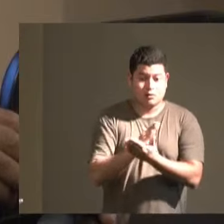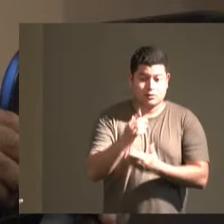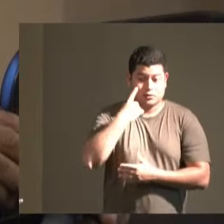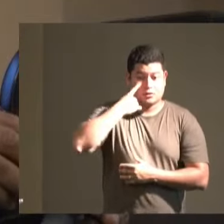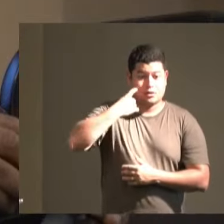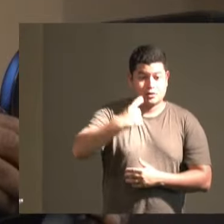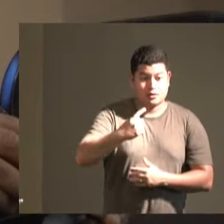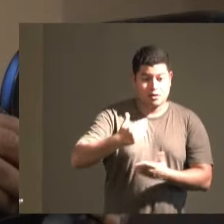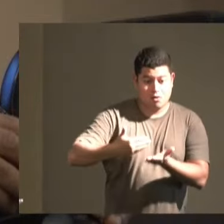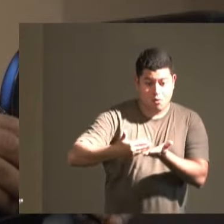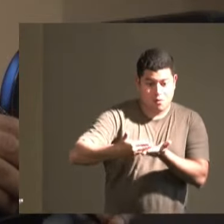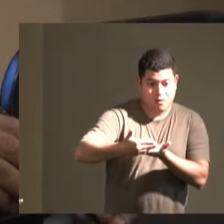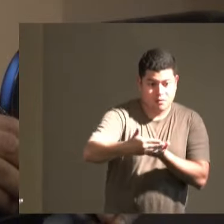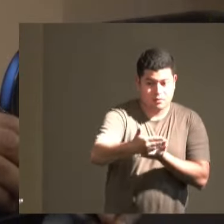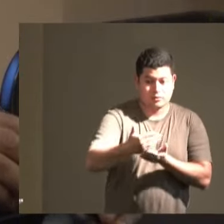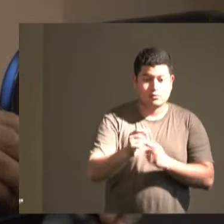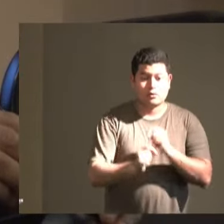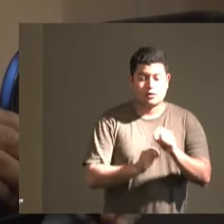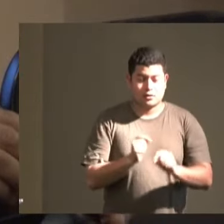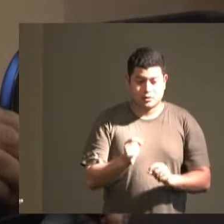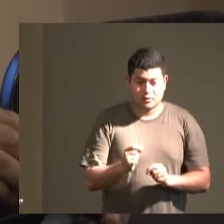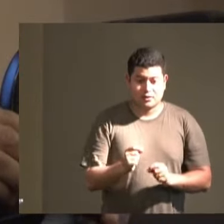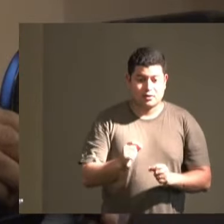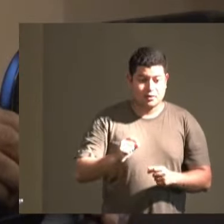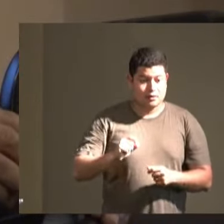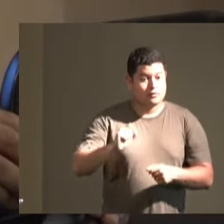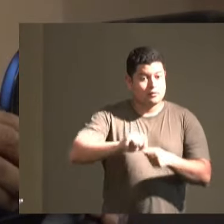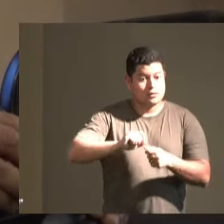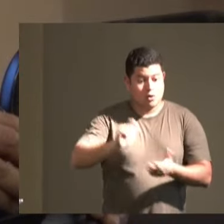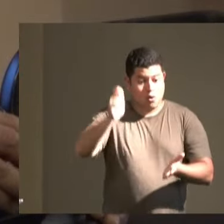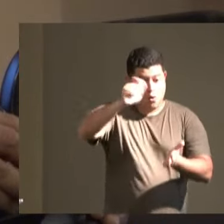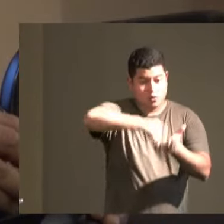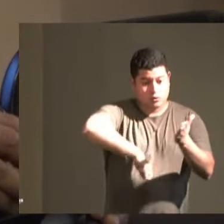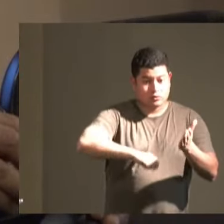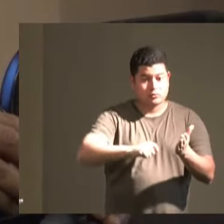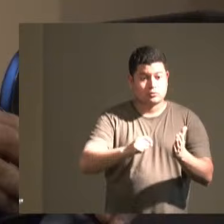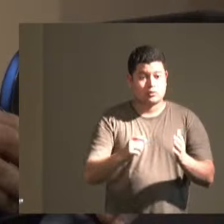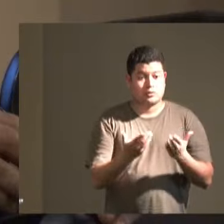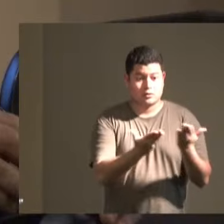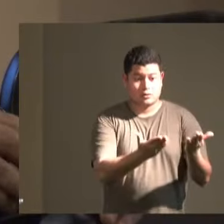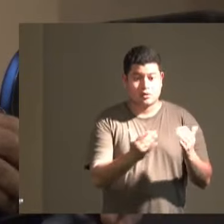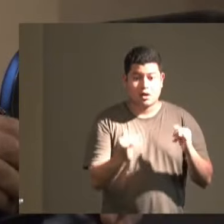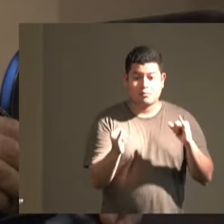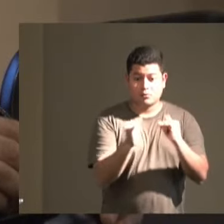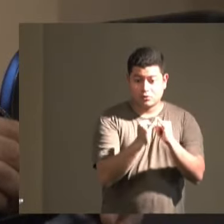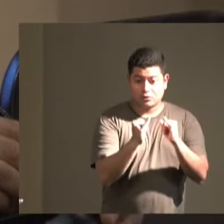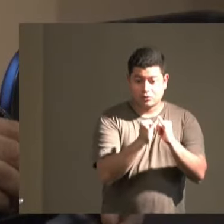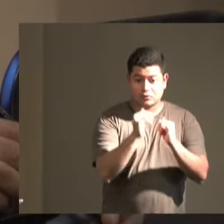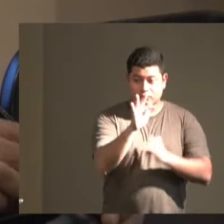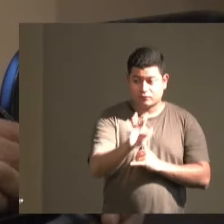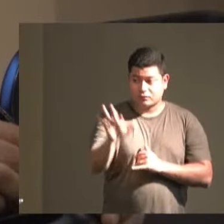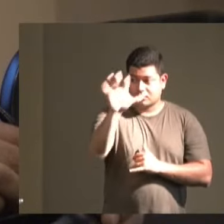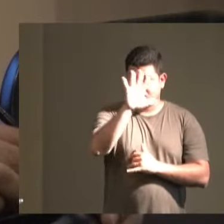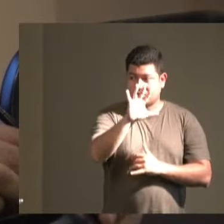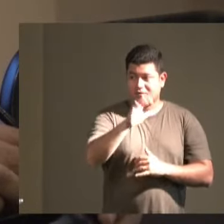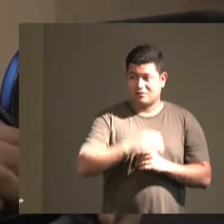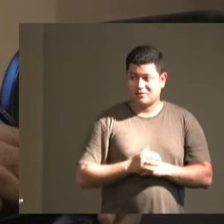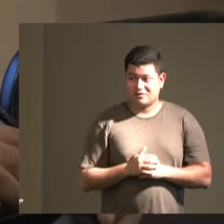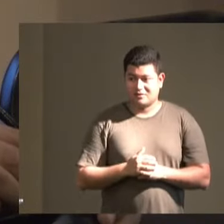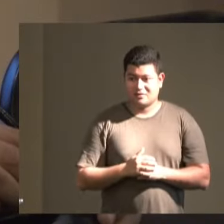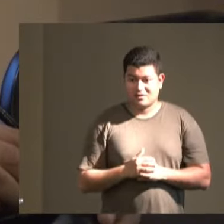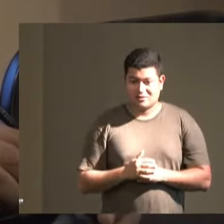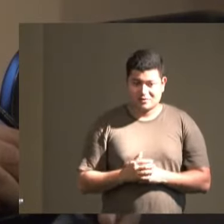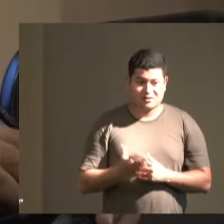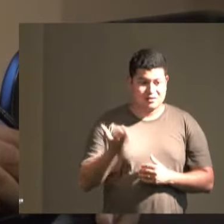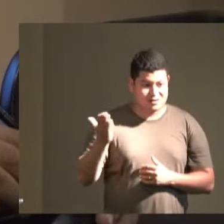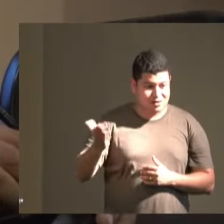partir dali, não é, de fazer concurso para o próprio Instituto Federal. Veja que coisa importante, a Luana é uma